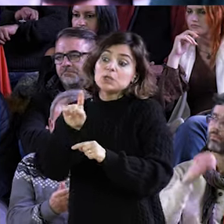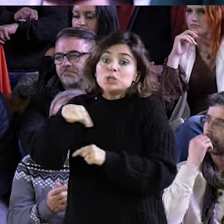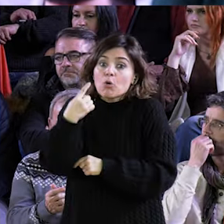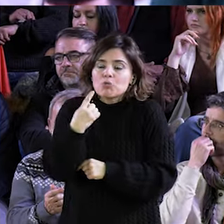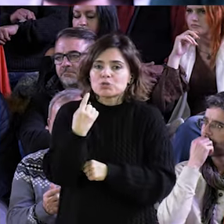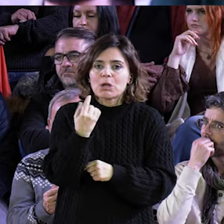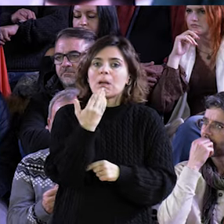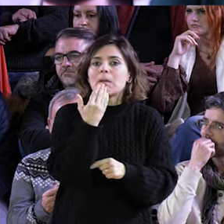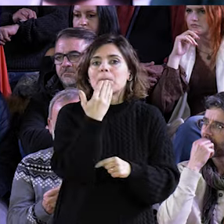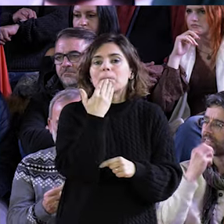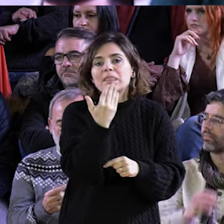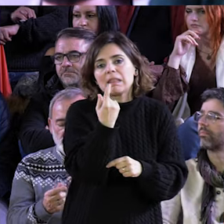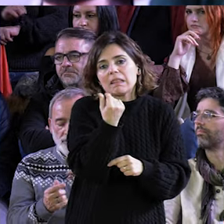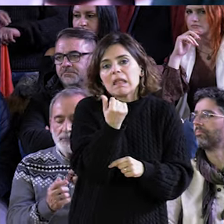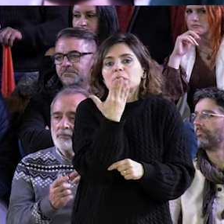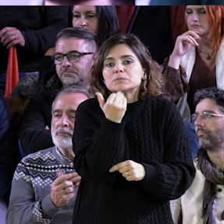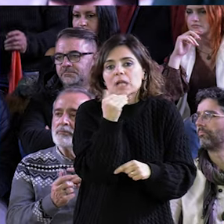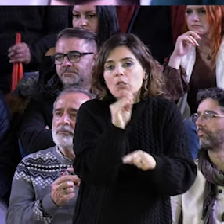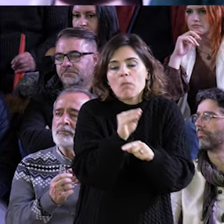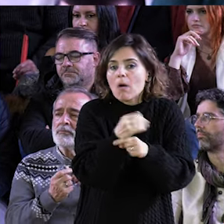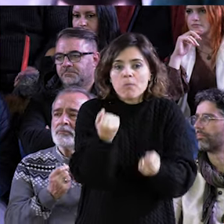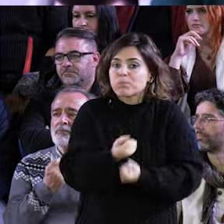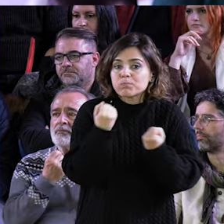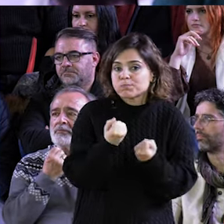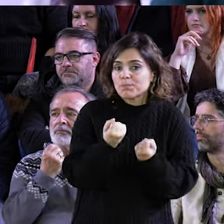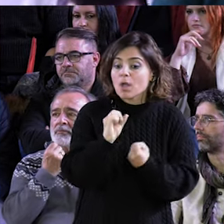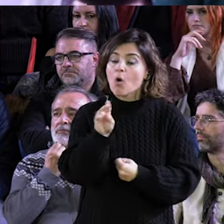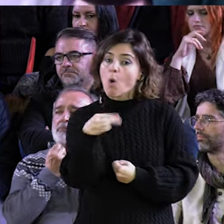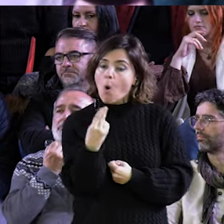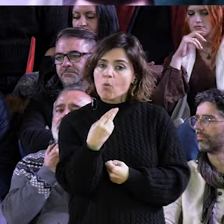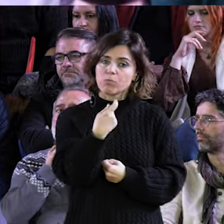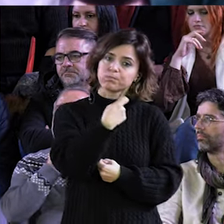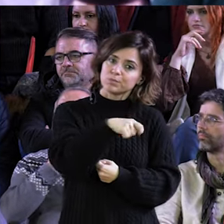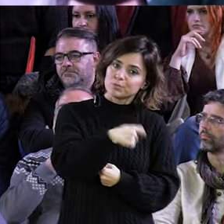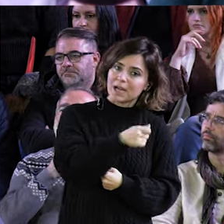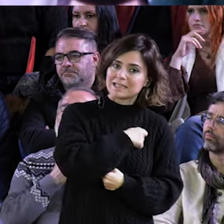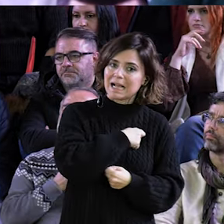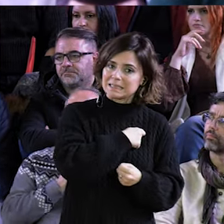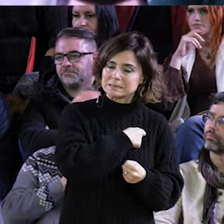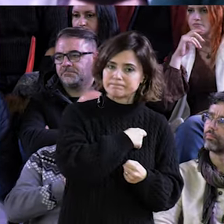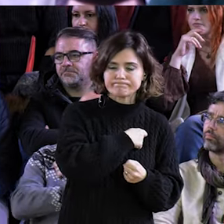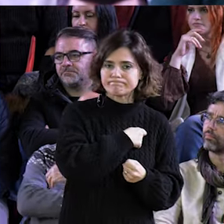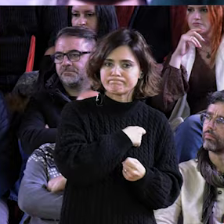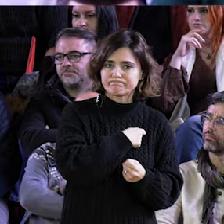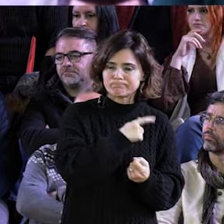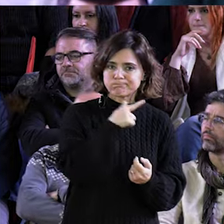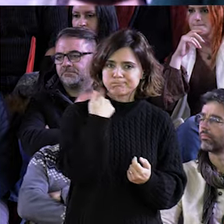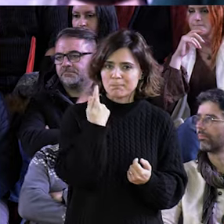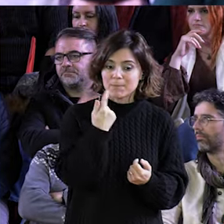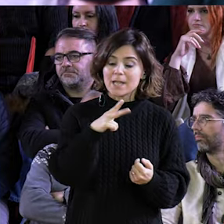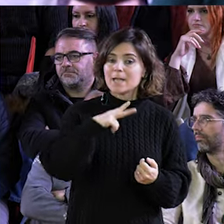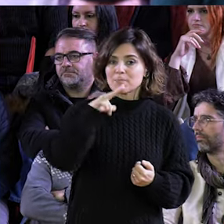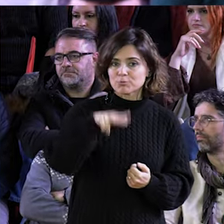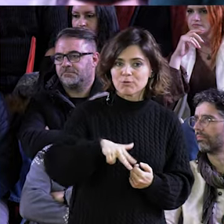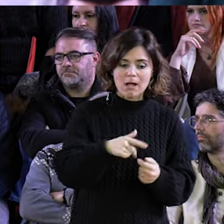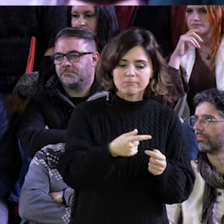empréstimo ou a uma casa arrendada. Em Portugal, a renda não casa com o salário e isto